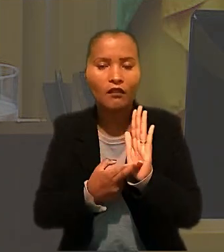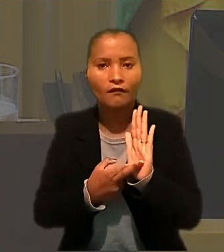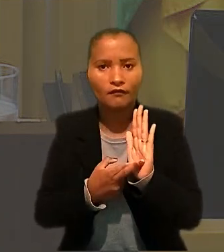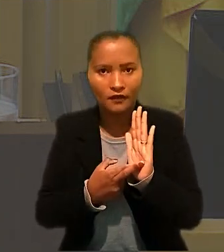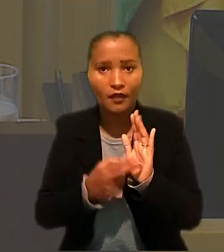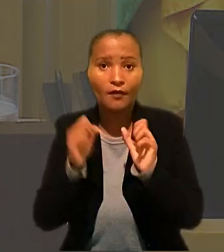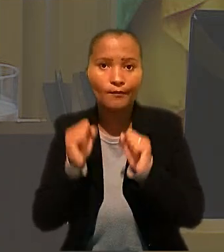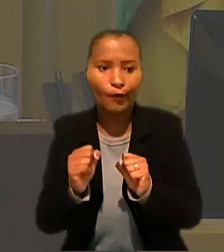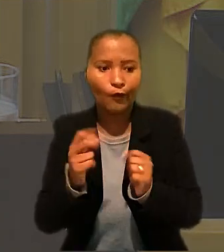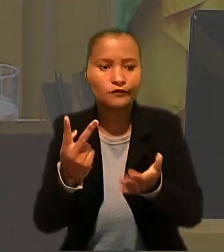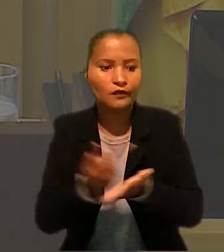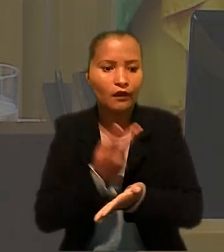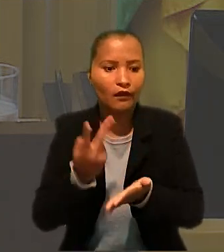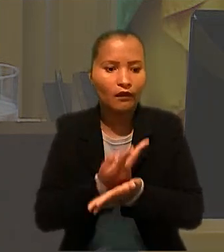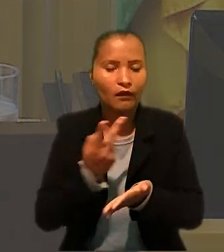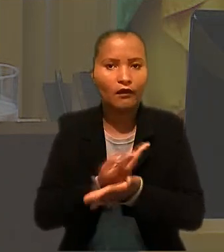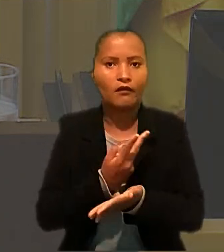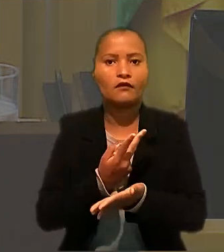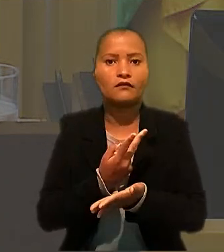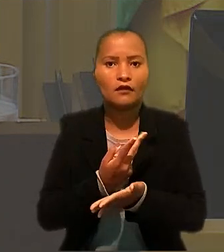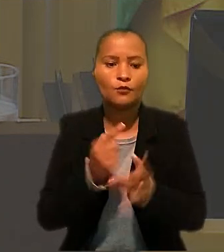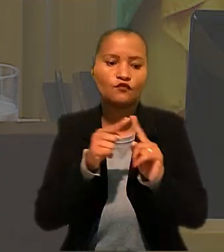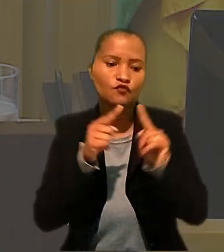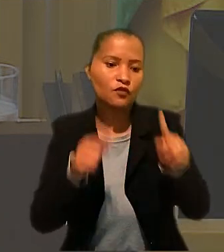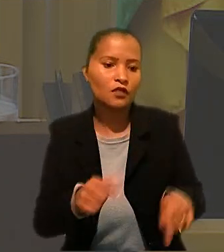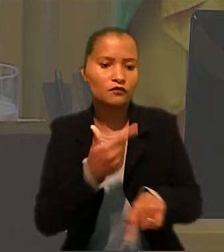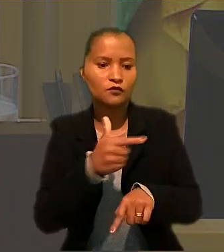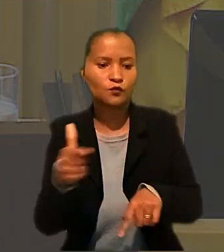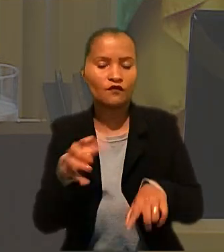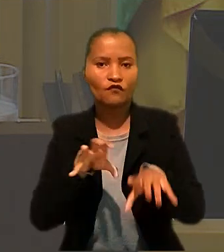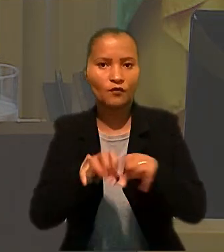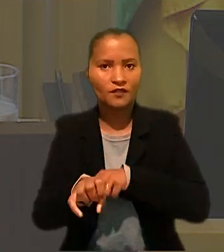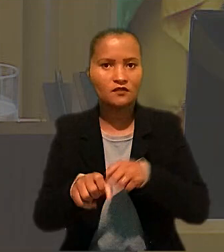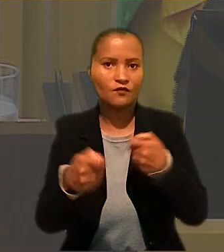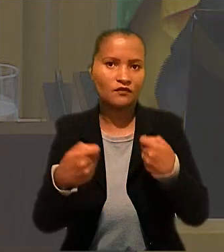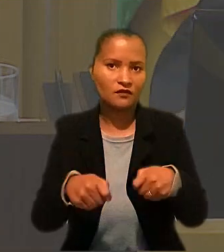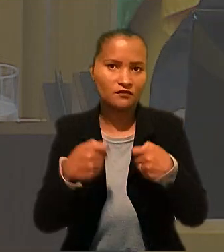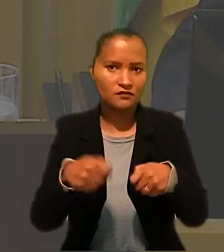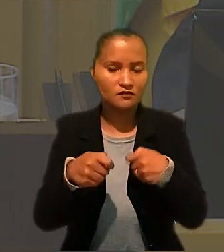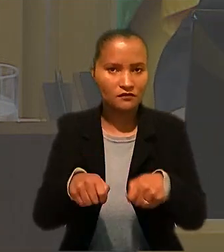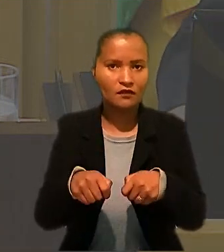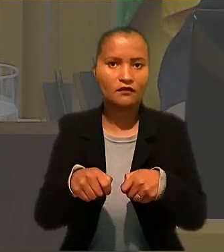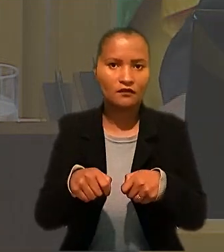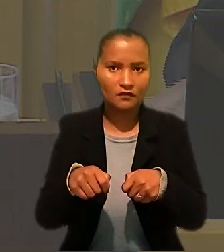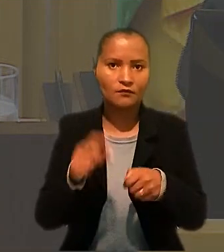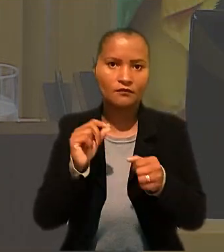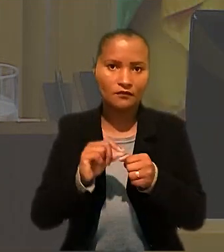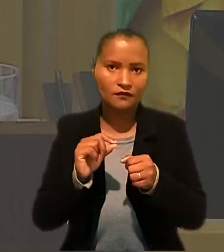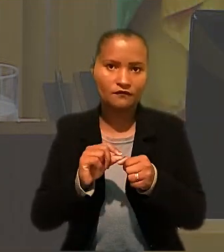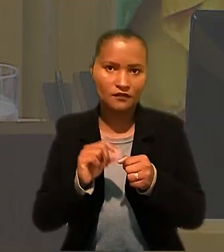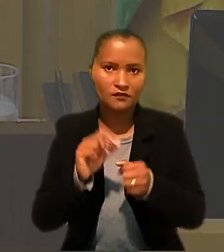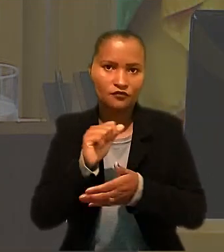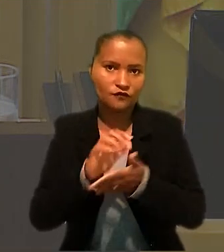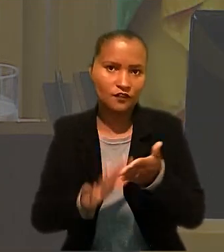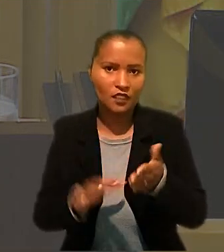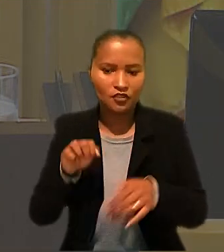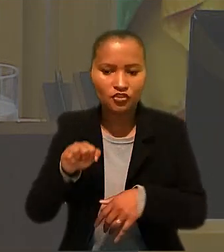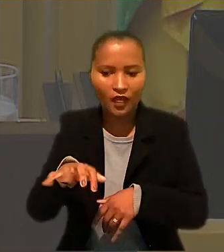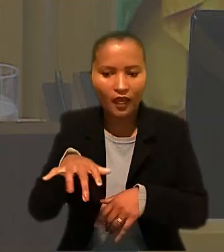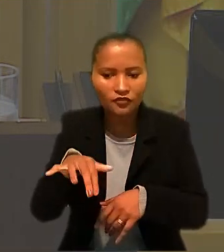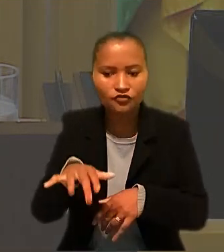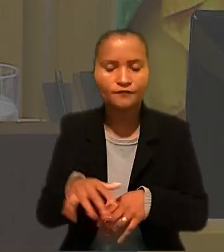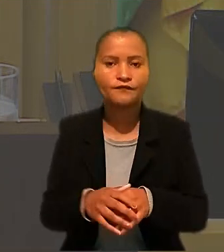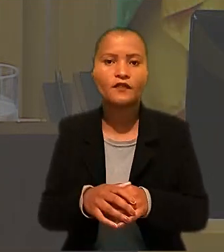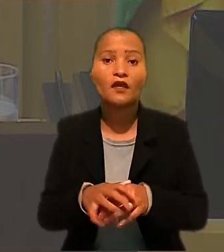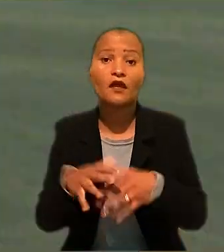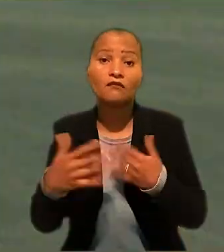regramento interno, haverá maior possibilidade de serem cometidos erros por aqueles empregados que não têm formação necessária para exercer a função